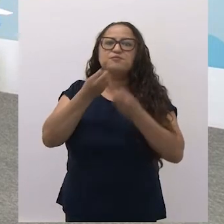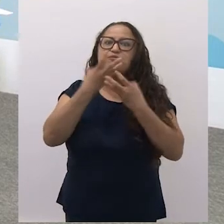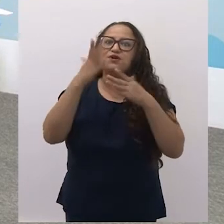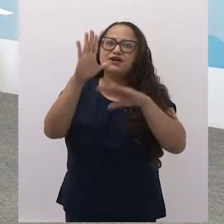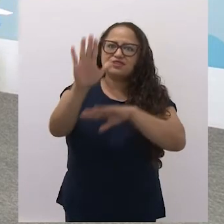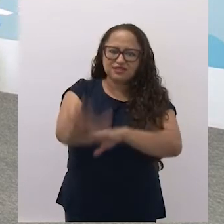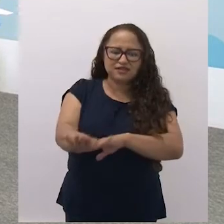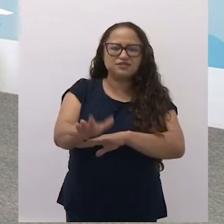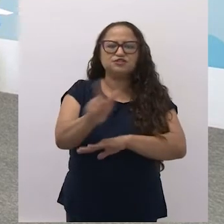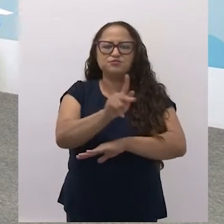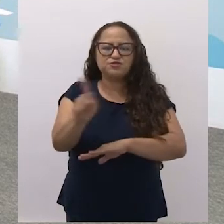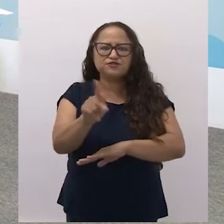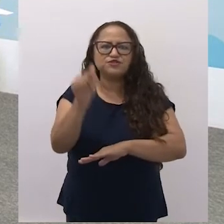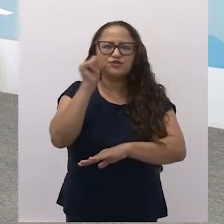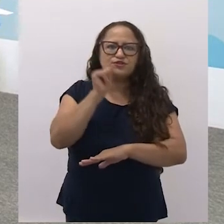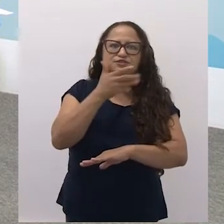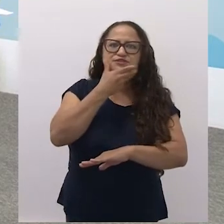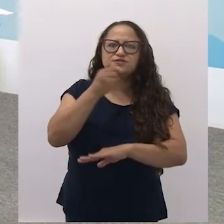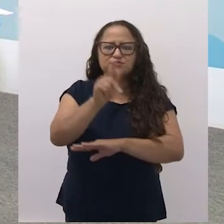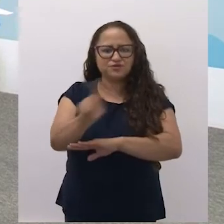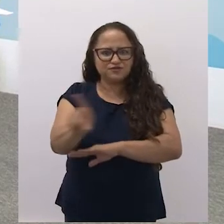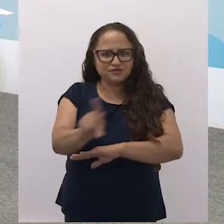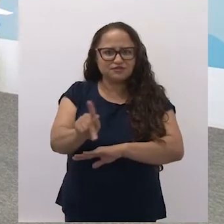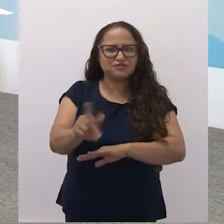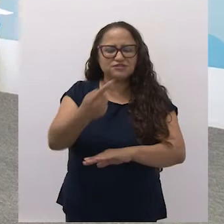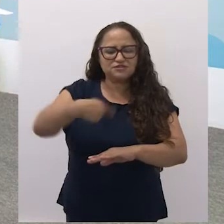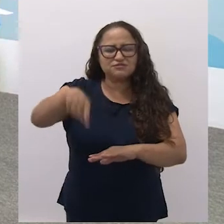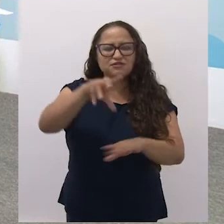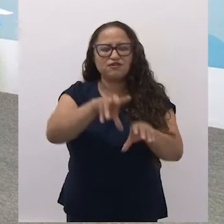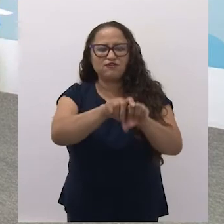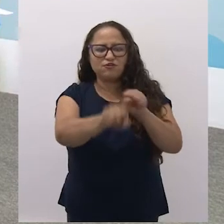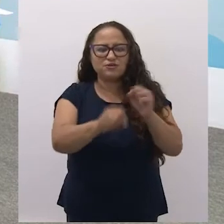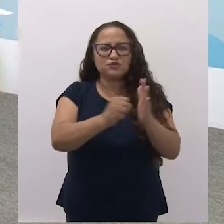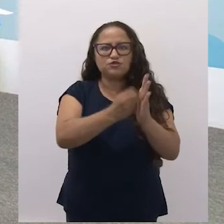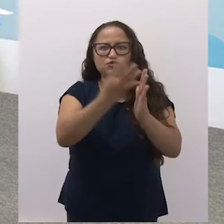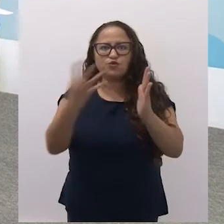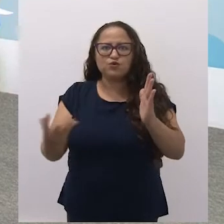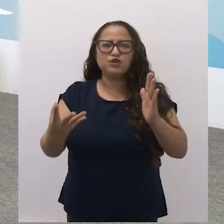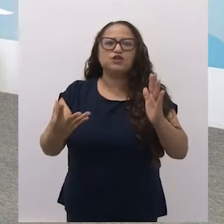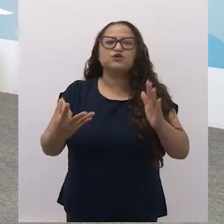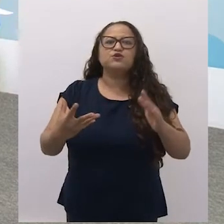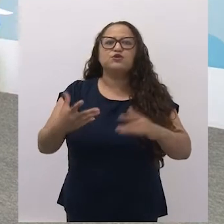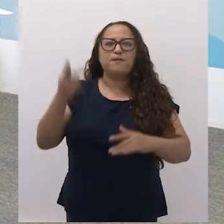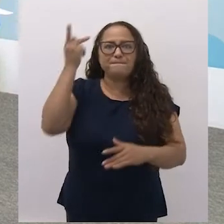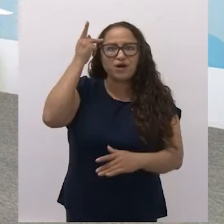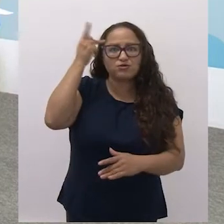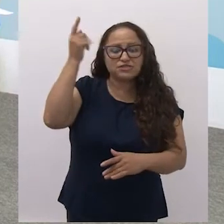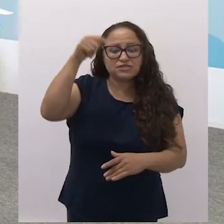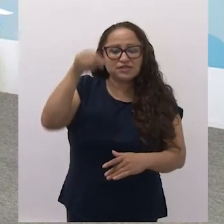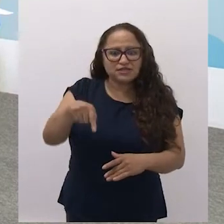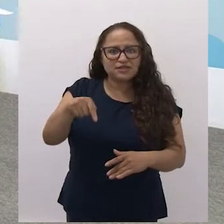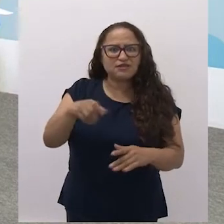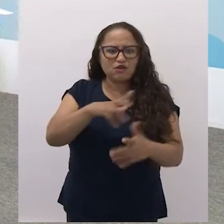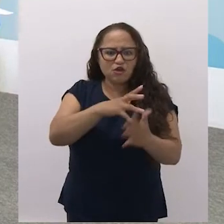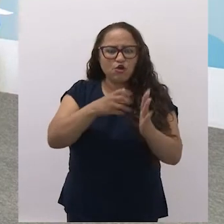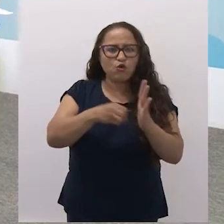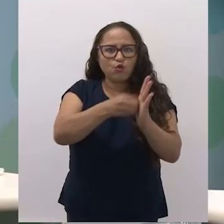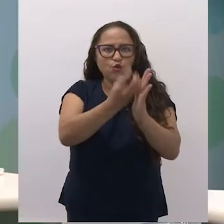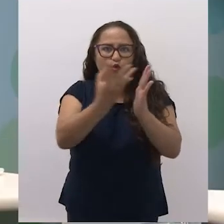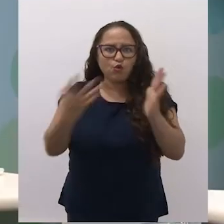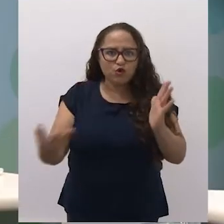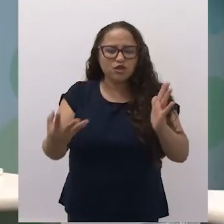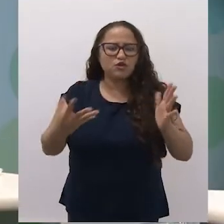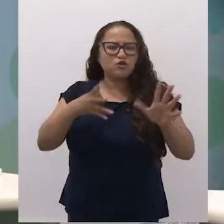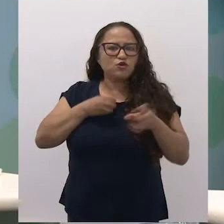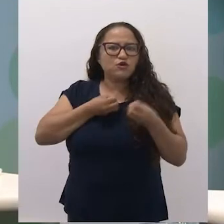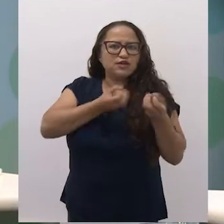professoras que estão nos assistindo na formação do Currículo Paulista, Currículo em Ação. Sejam todos bem-vindos e uma